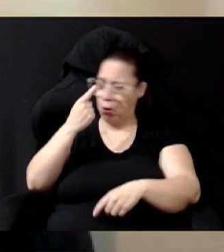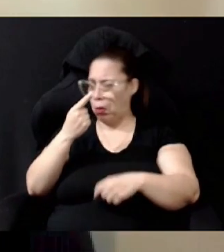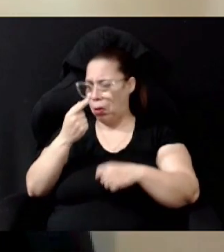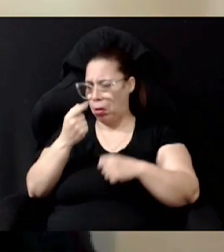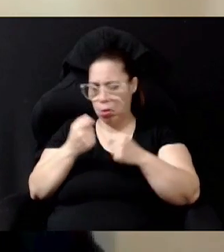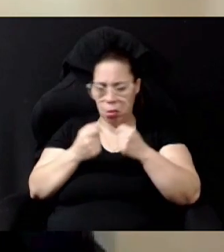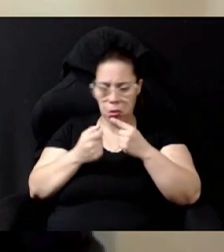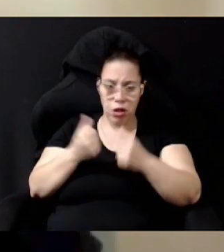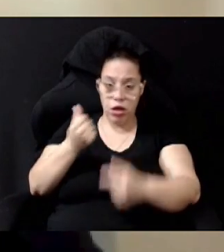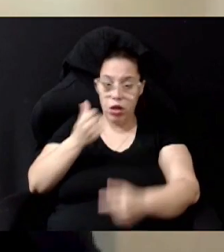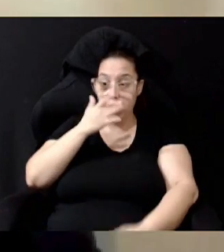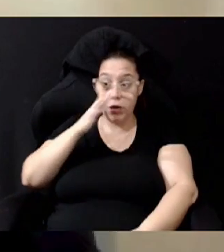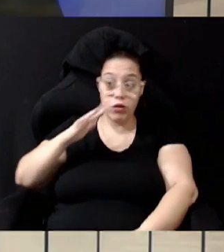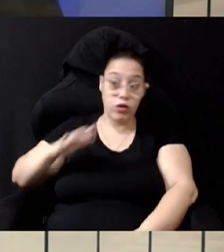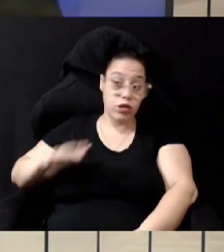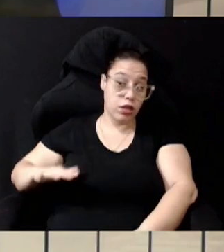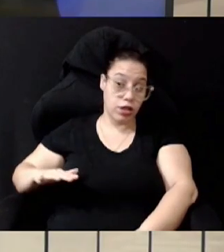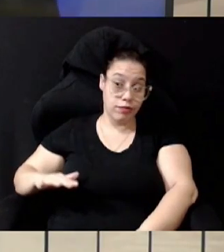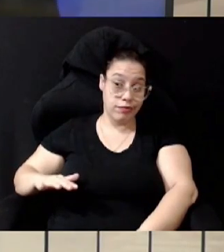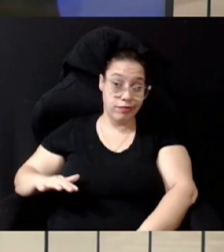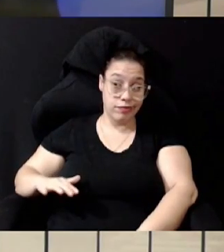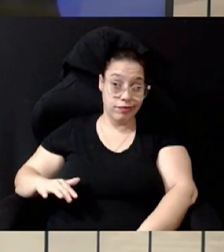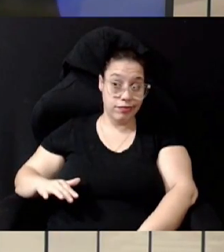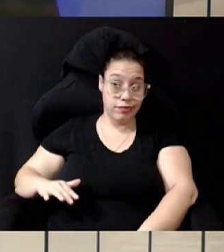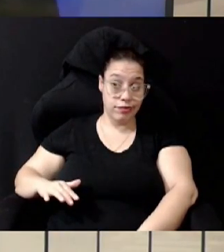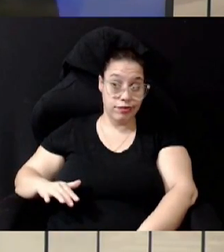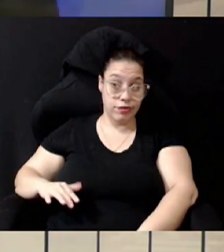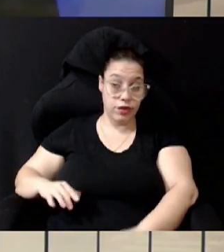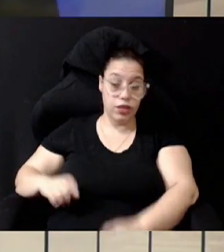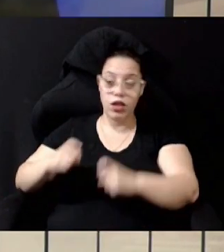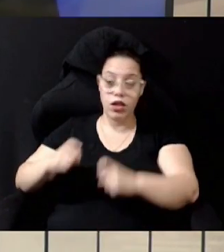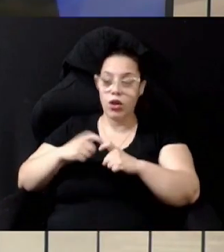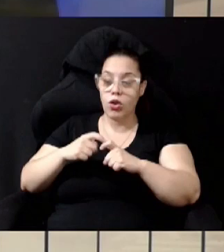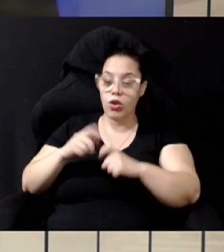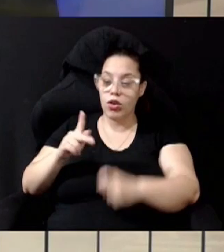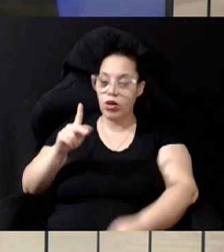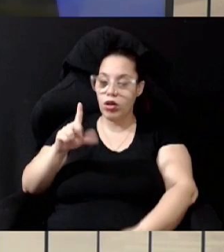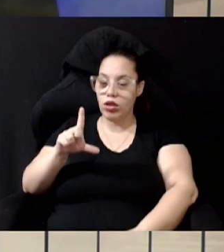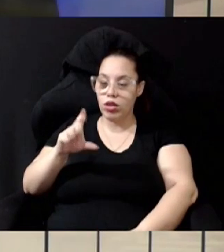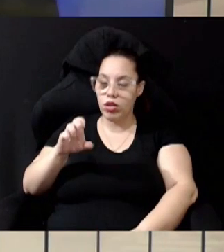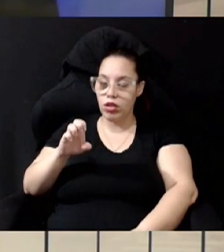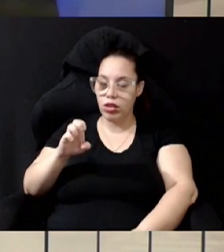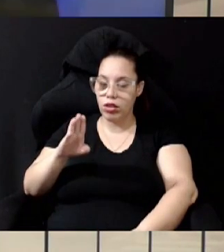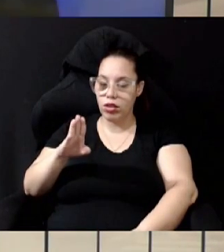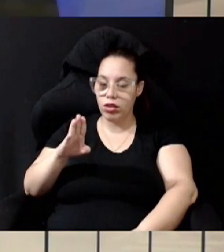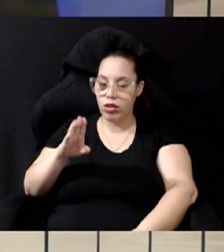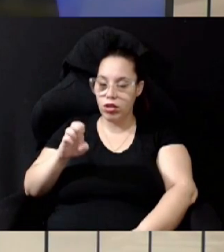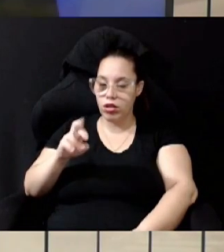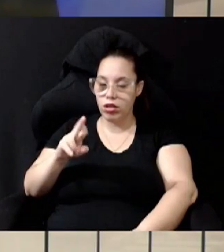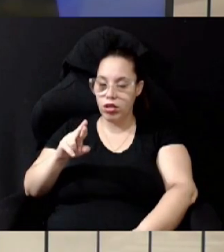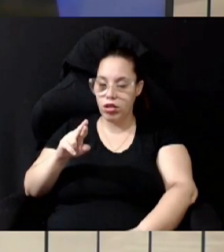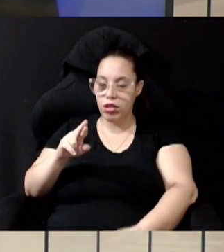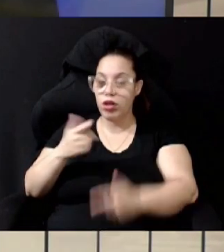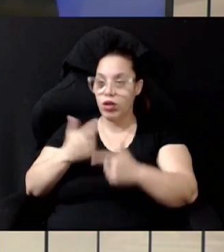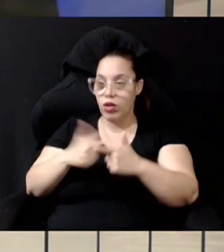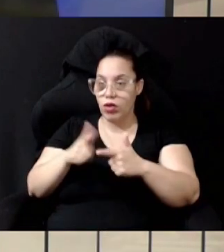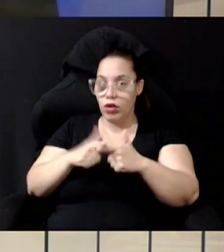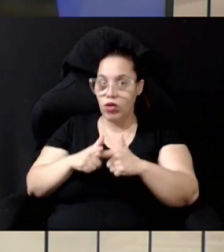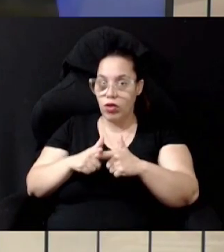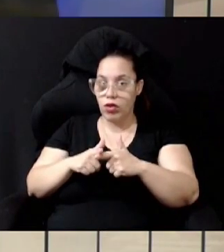infância. Então, doutor Kleber, a doença de Parkinson, a principal causa seria o fator idade